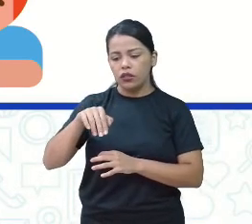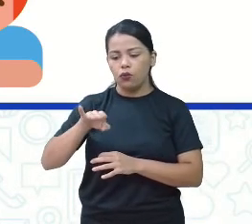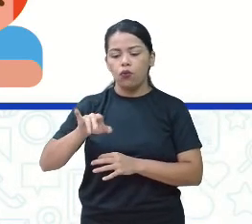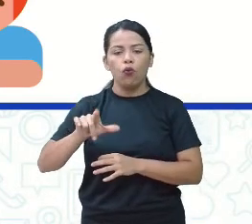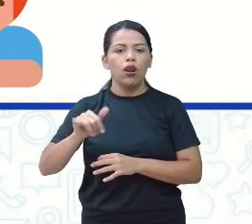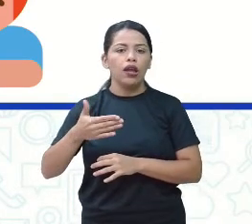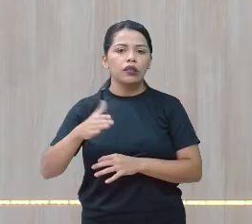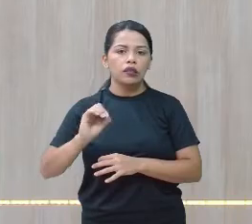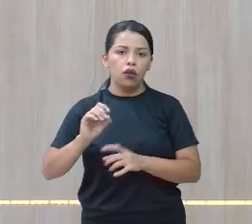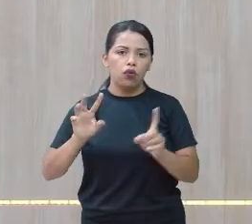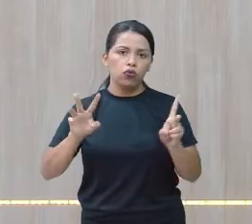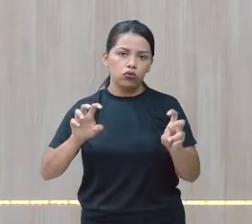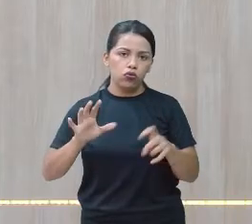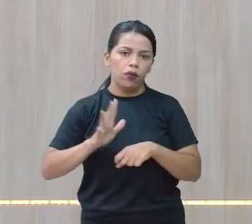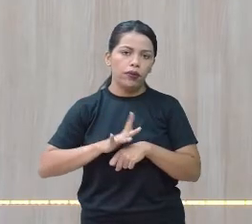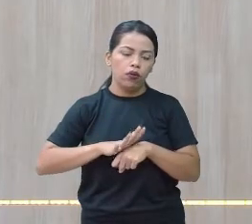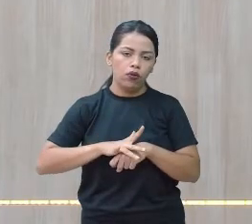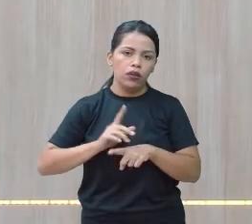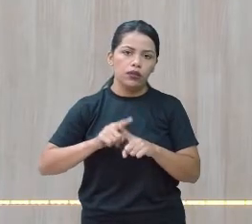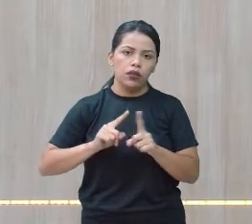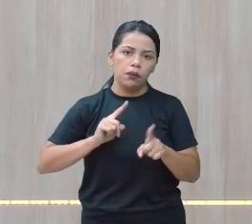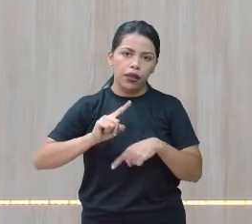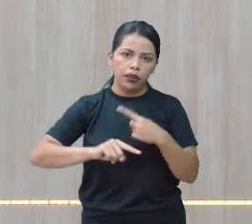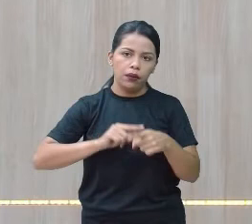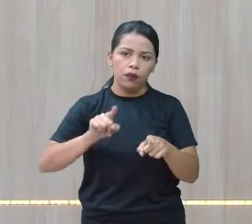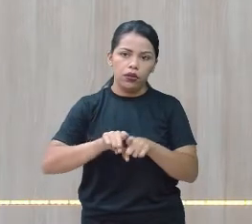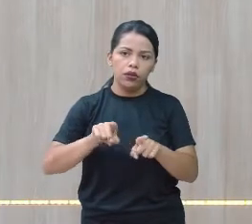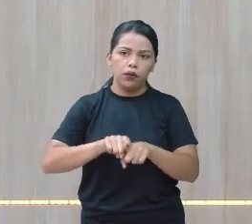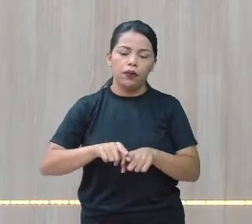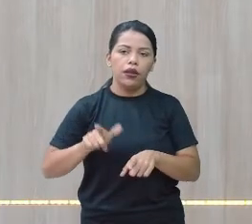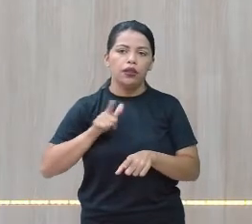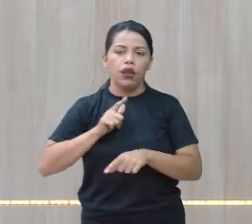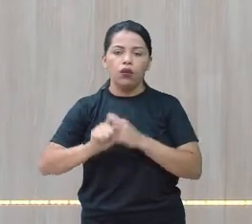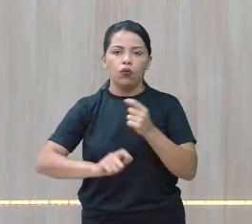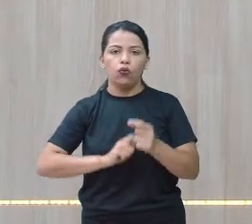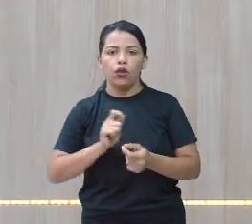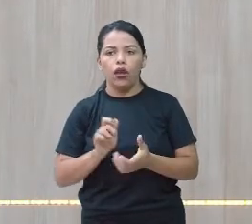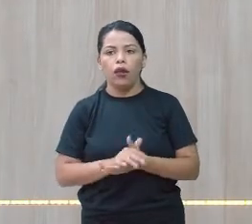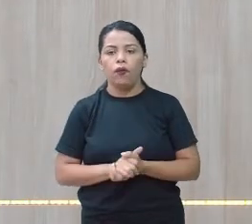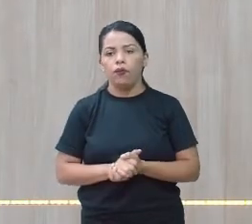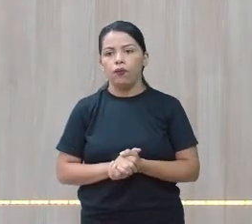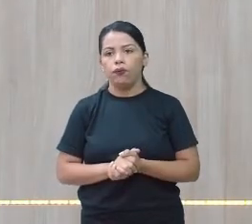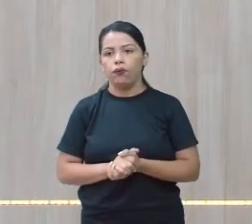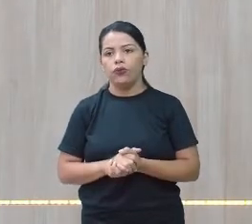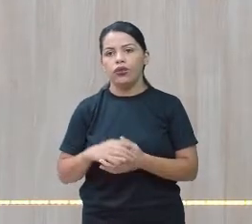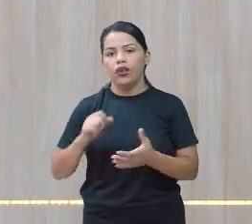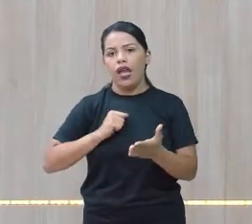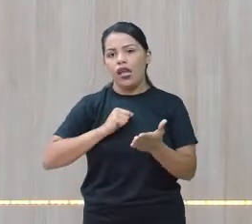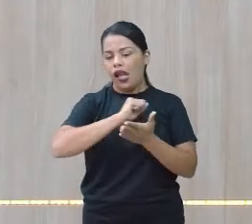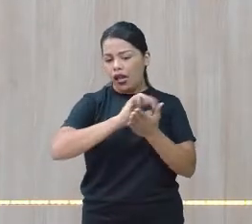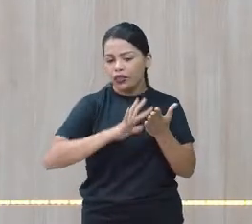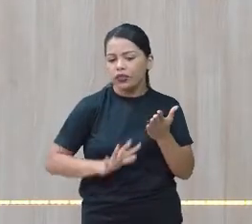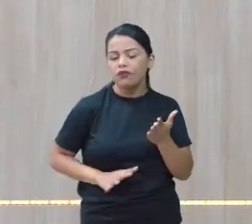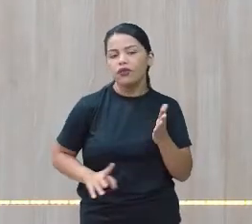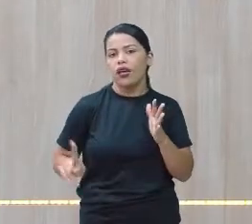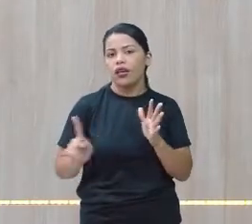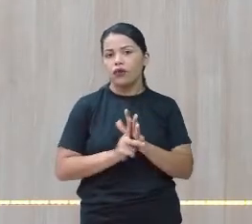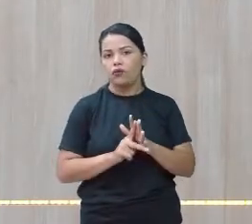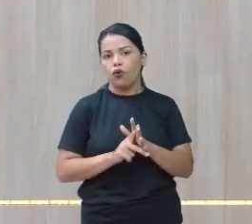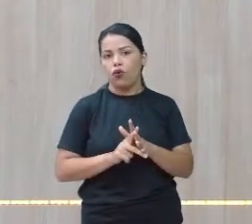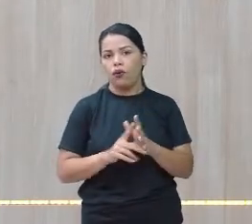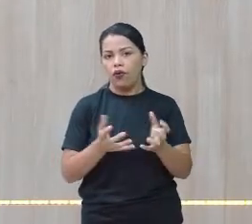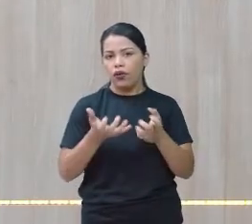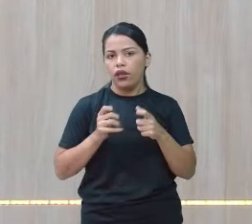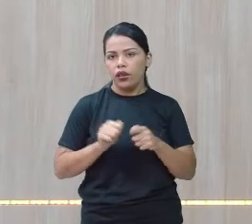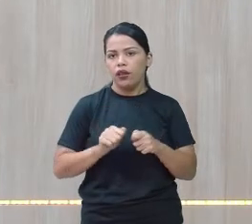doenças. Mas, além de tudo isso, né, o que é que eu tenho? Eu tenho aí a atividade e gostaria de fazer essa